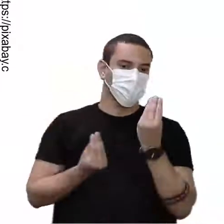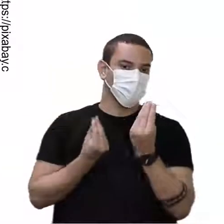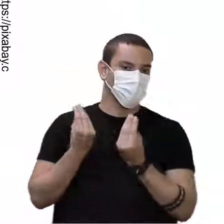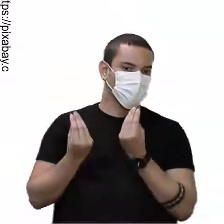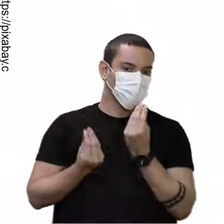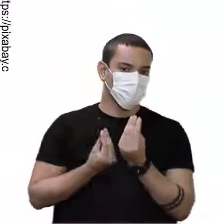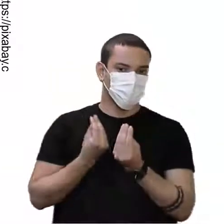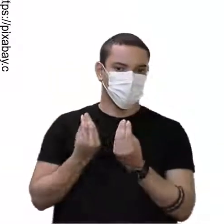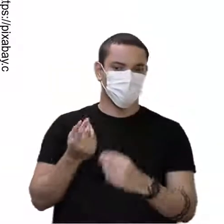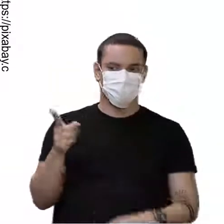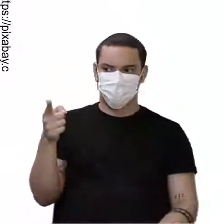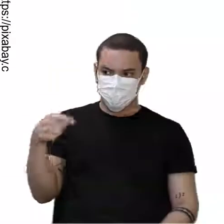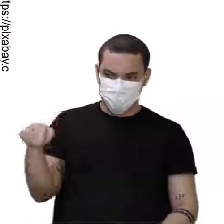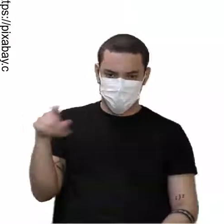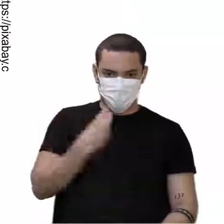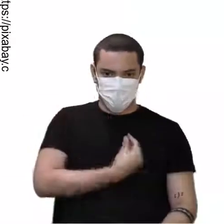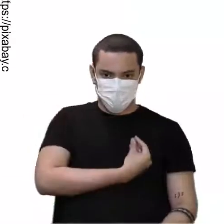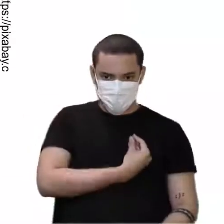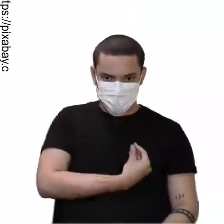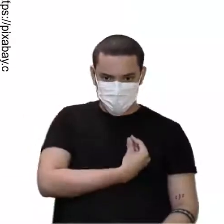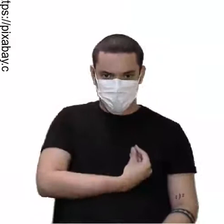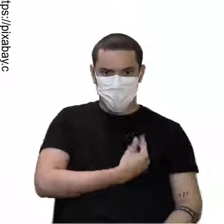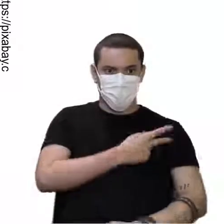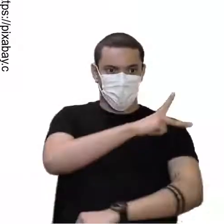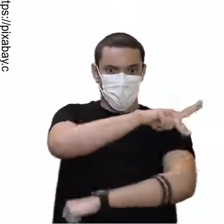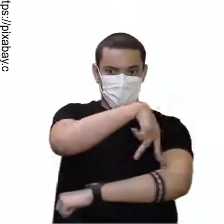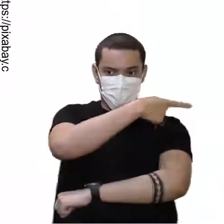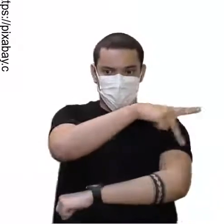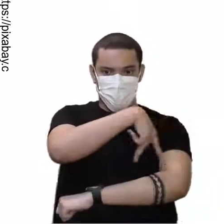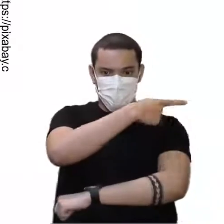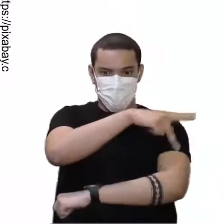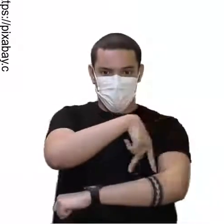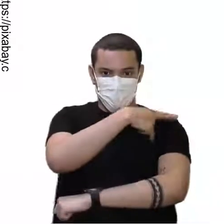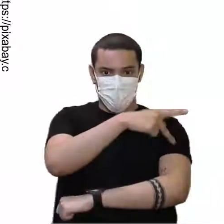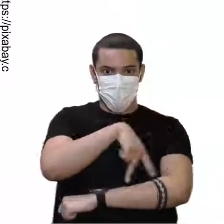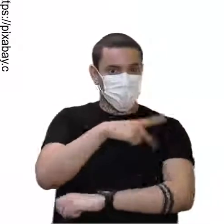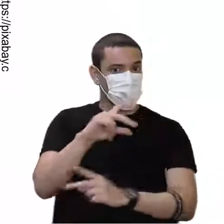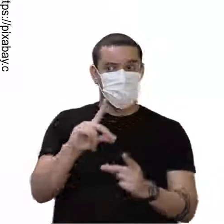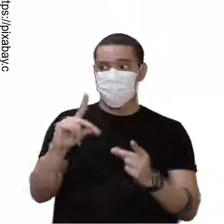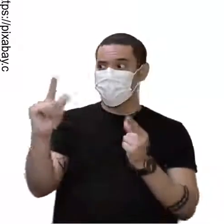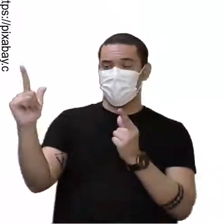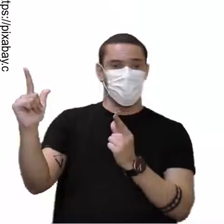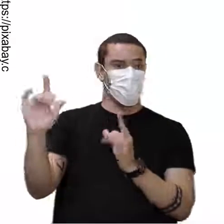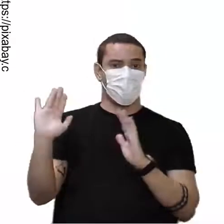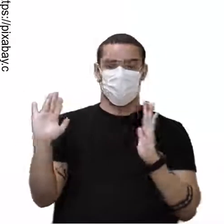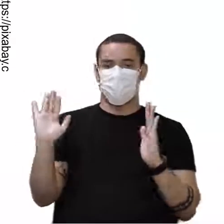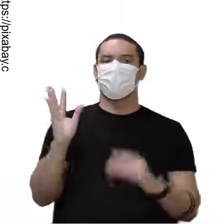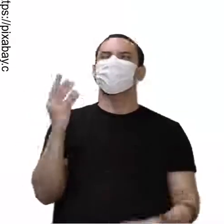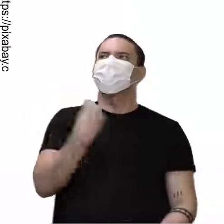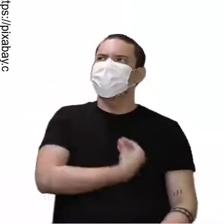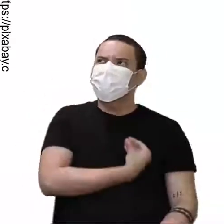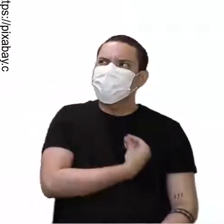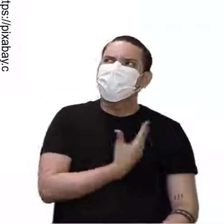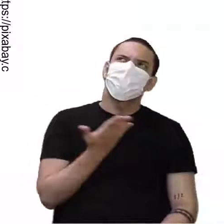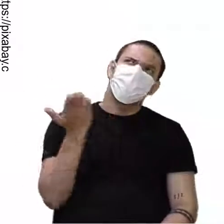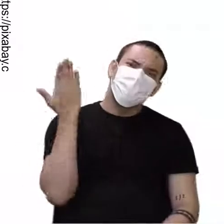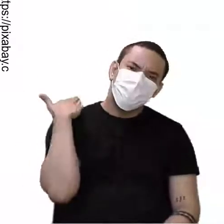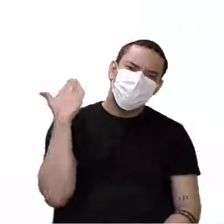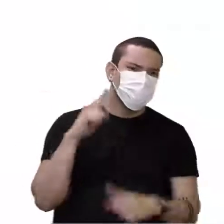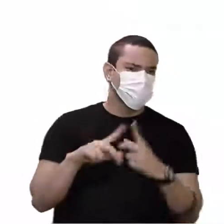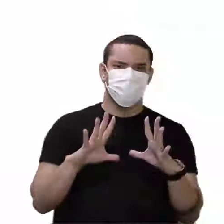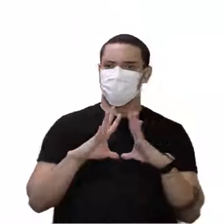park. Elas estiveram no parque. Não diz que elas estão lá, elas estiveram, não estão mais lá. Muito